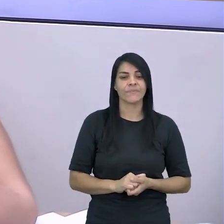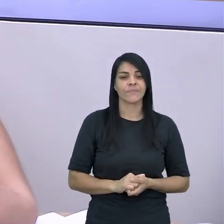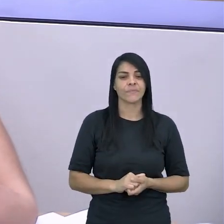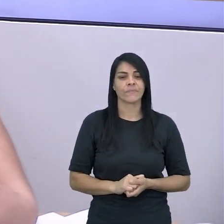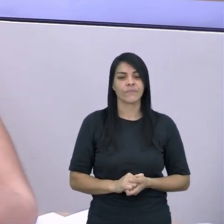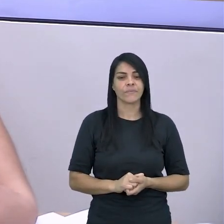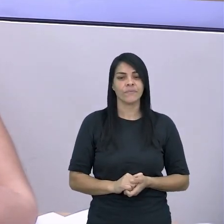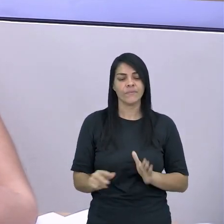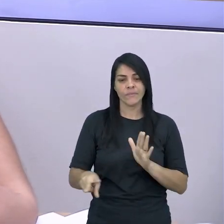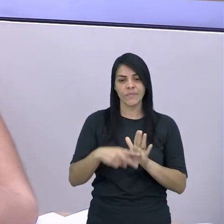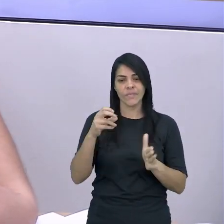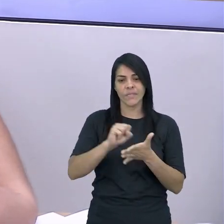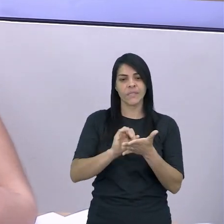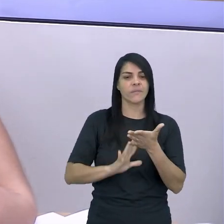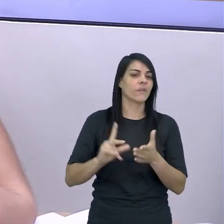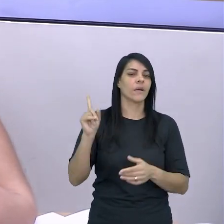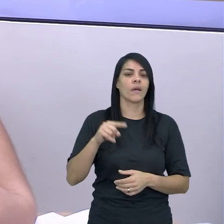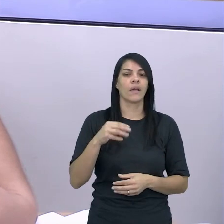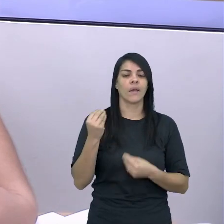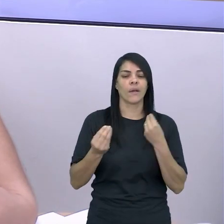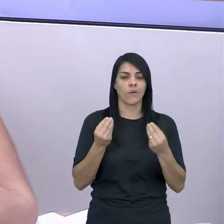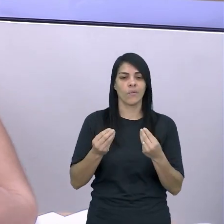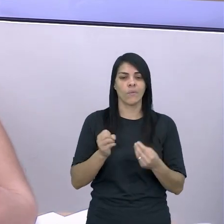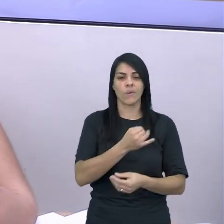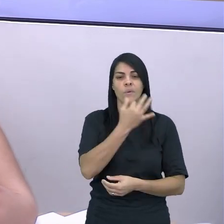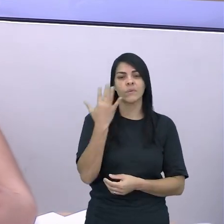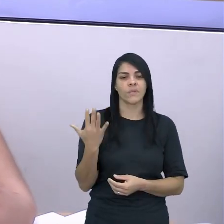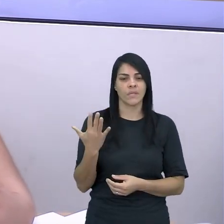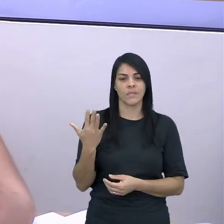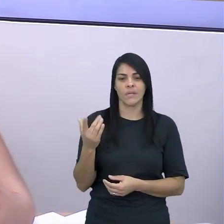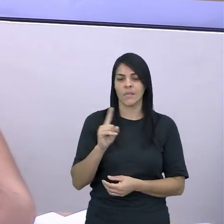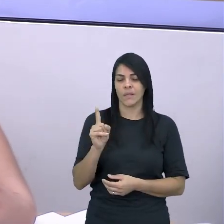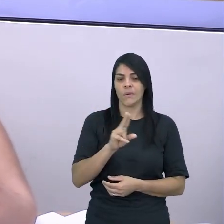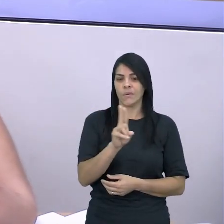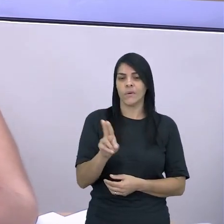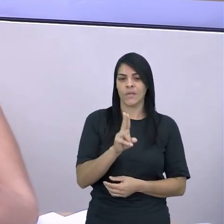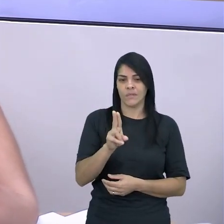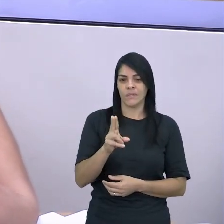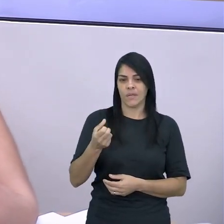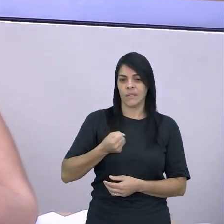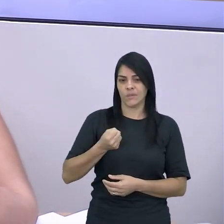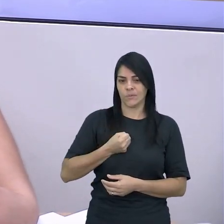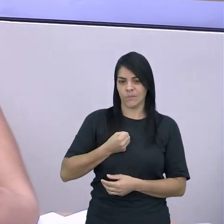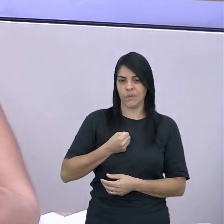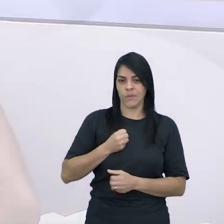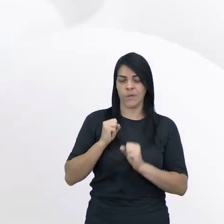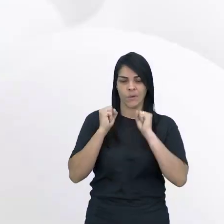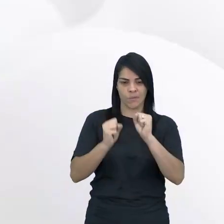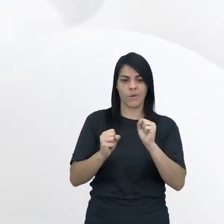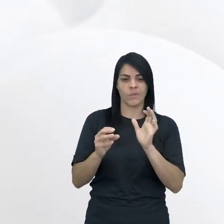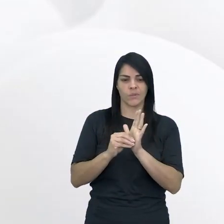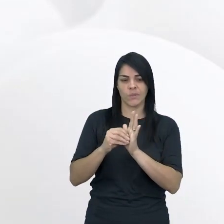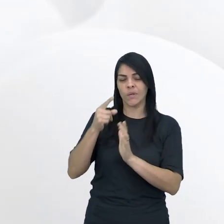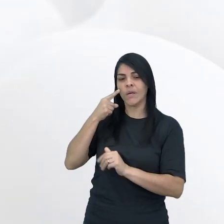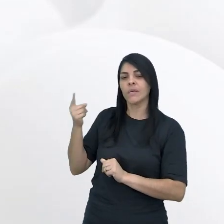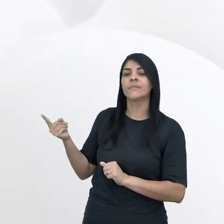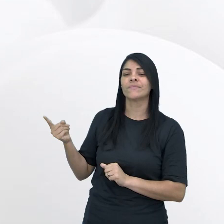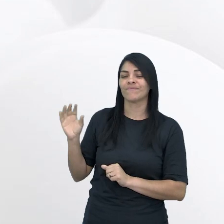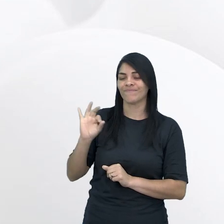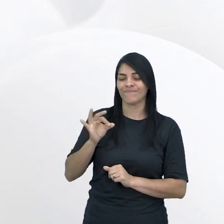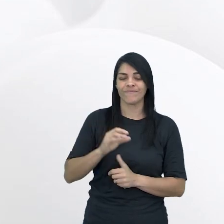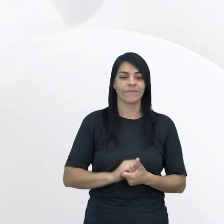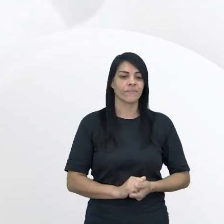Essa segunda atividade é uma de contagem. A gente não vai utilizar números. Pode colocar, Oráculo, por favor?